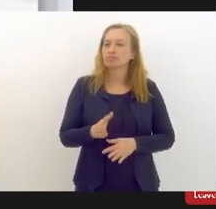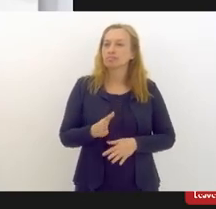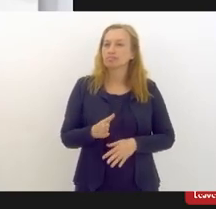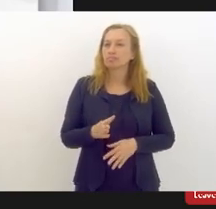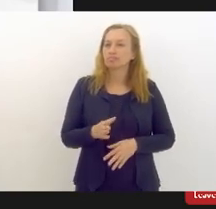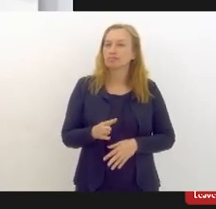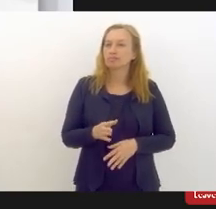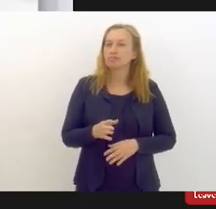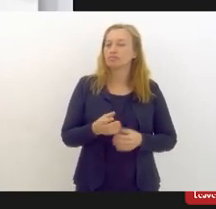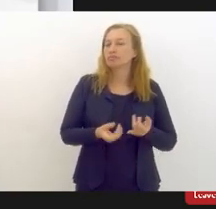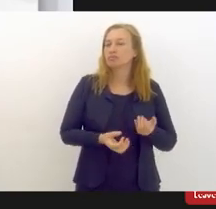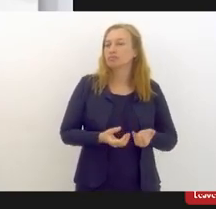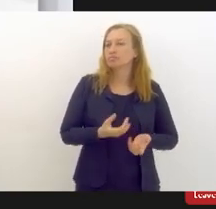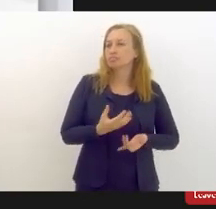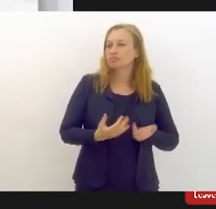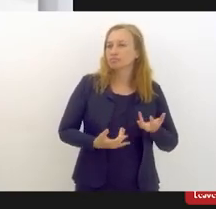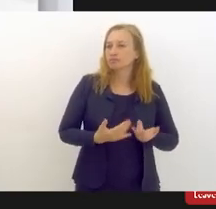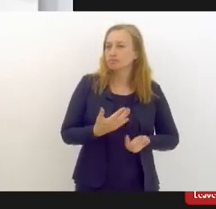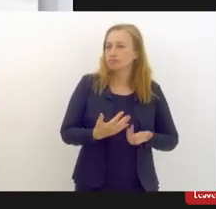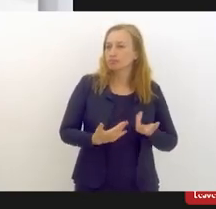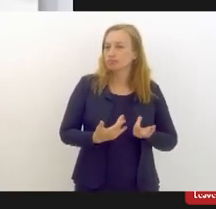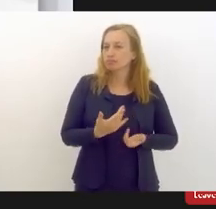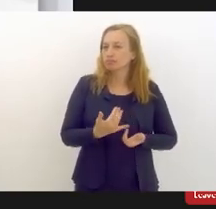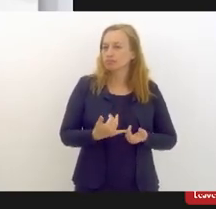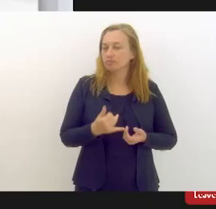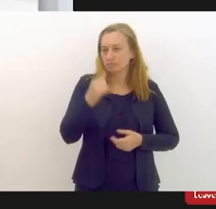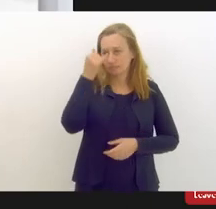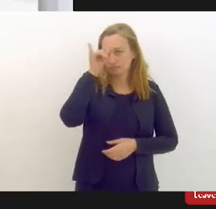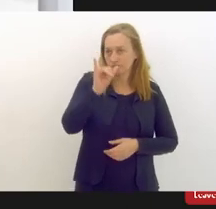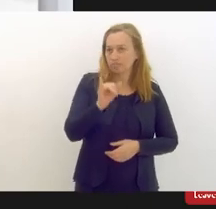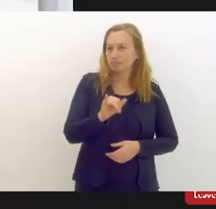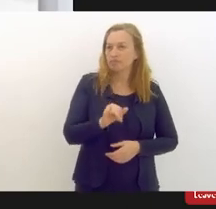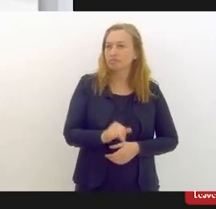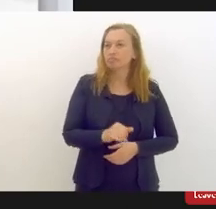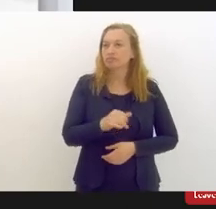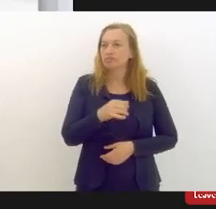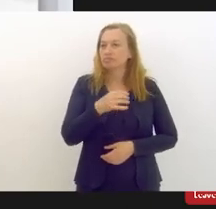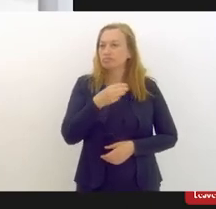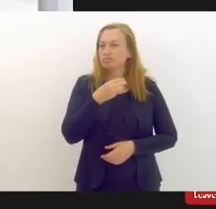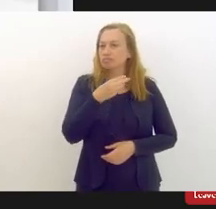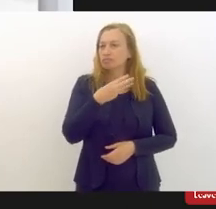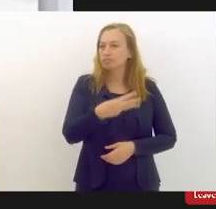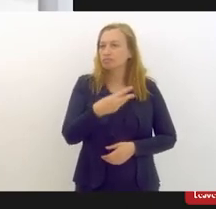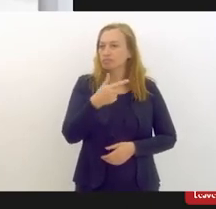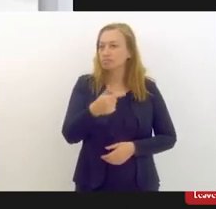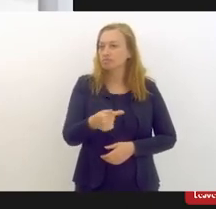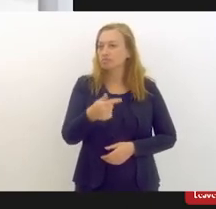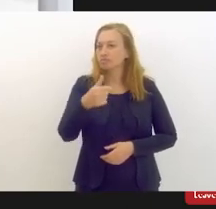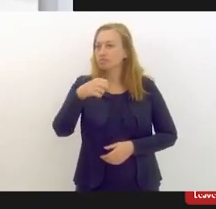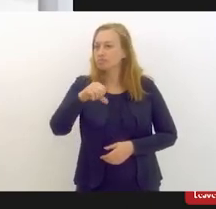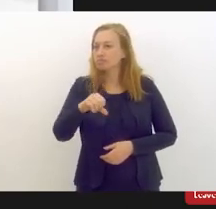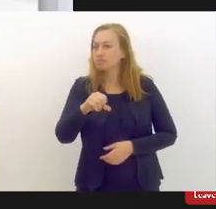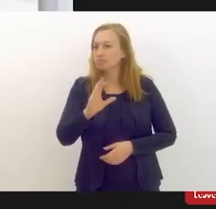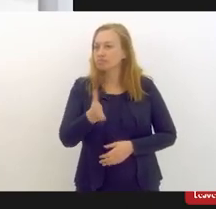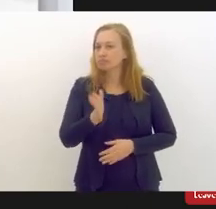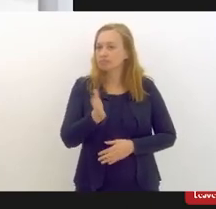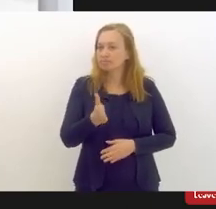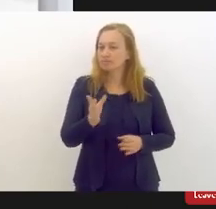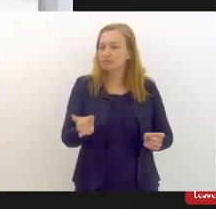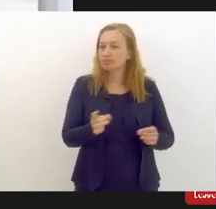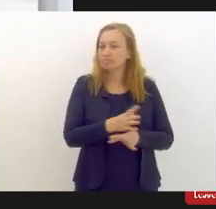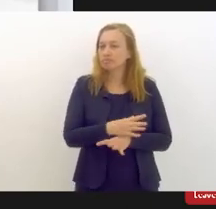378 unidades escolares para 3.460 salas de aula e em avanço,